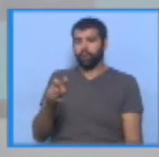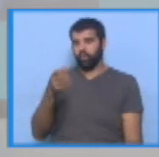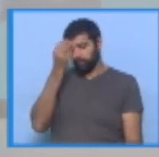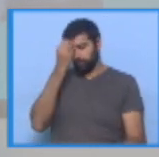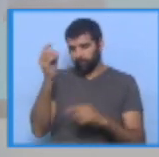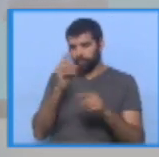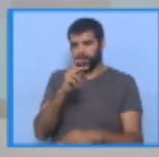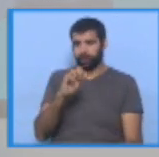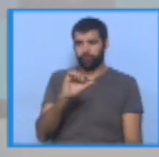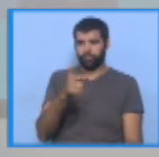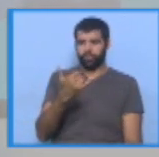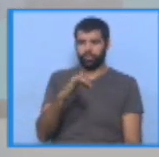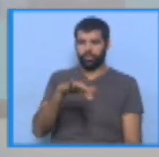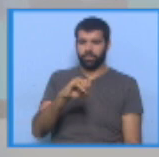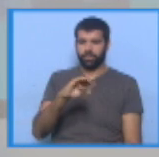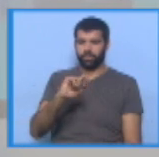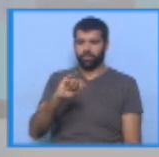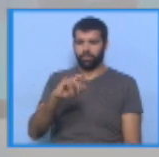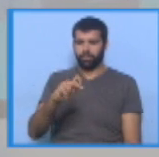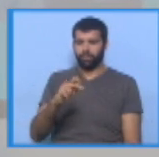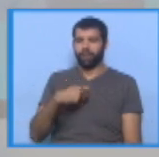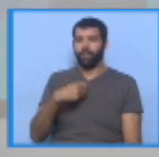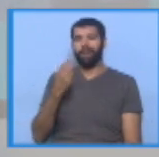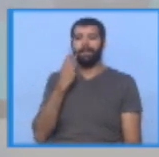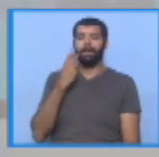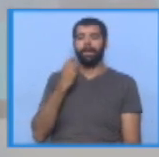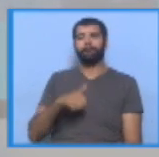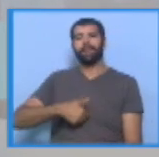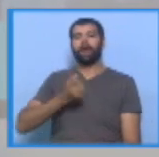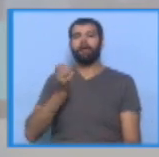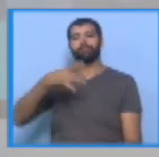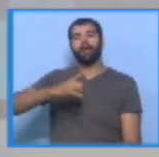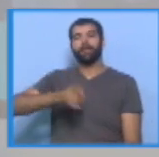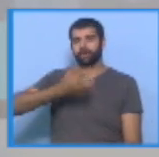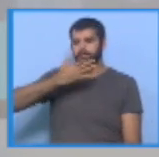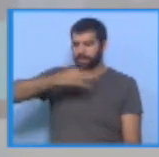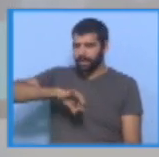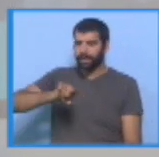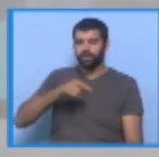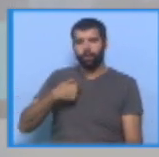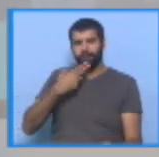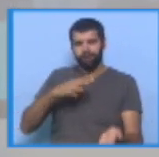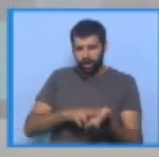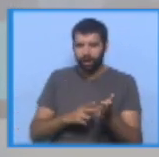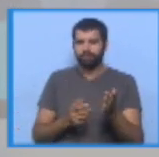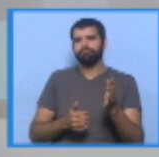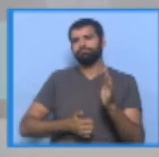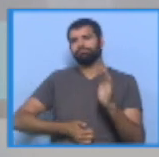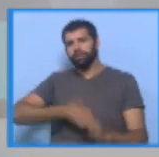da Silva, dizia que mais alta que a grandeza é a humildade. A humildade é a verdadeira grandeza, porque aliás é o